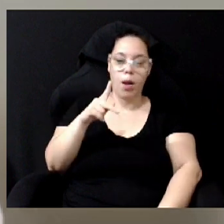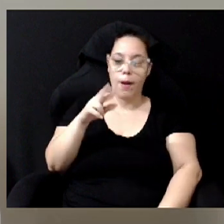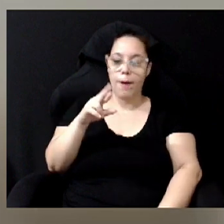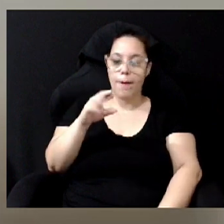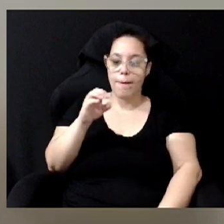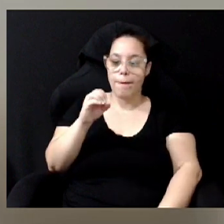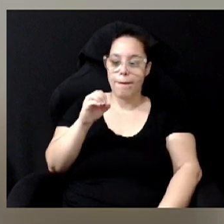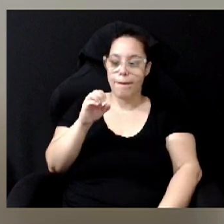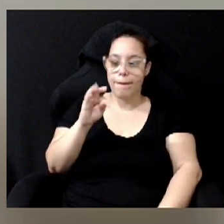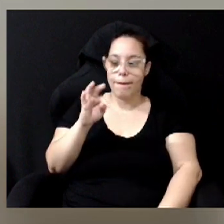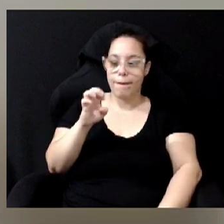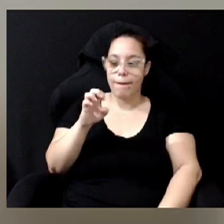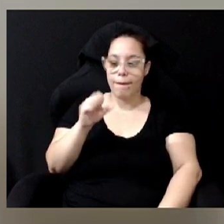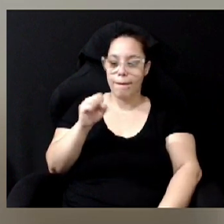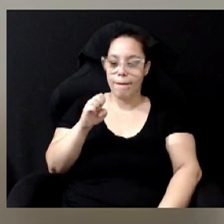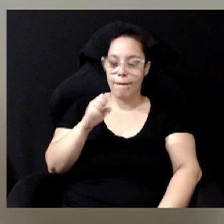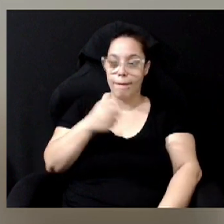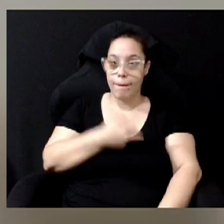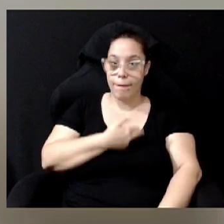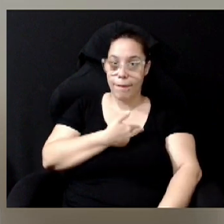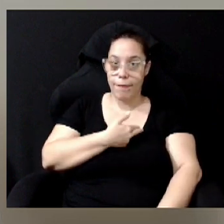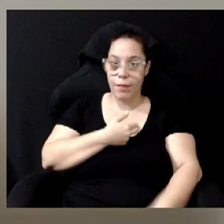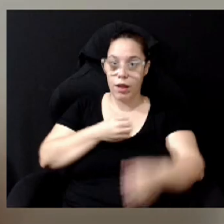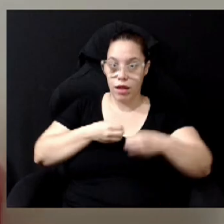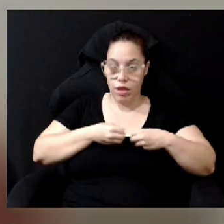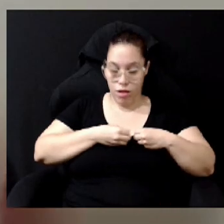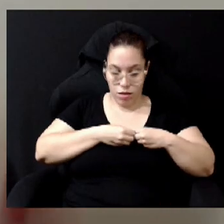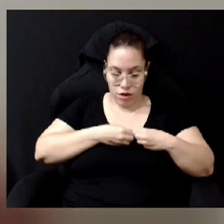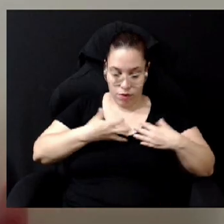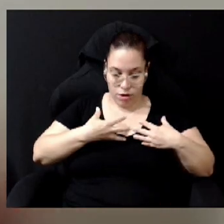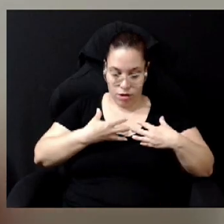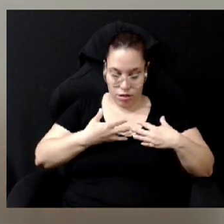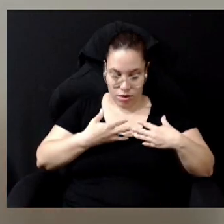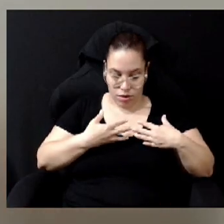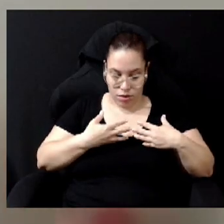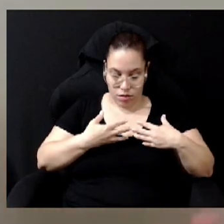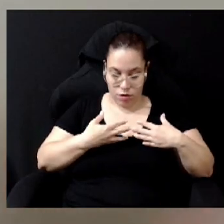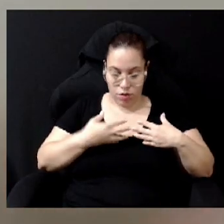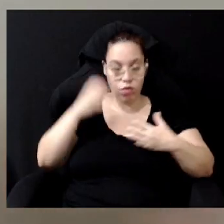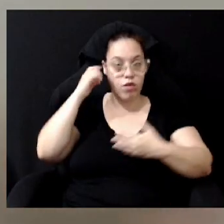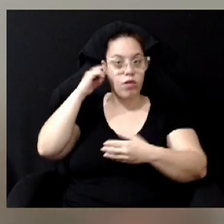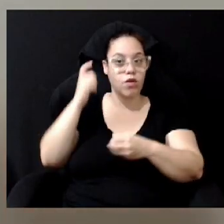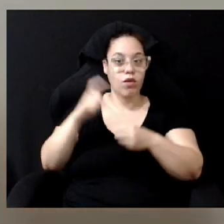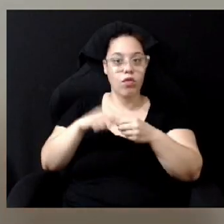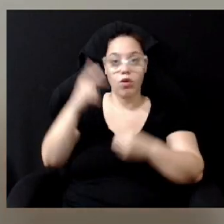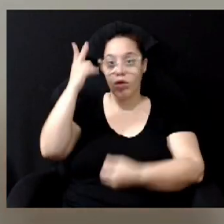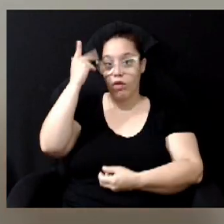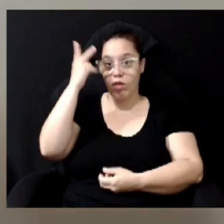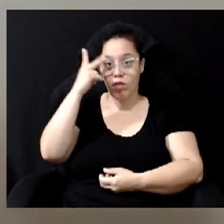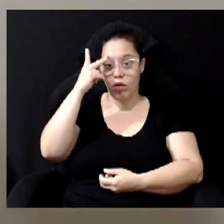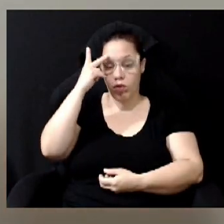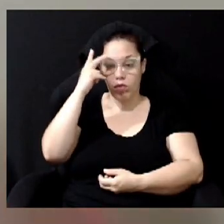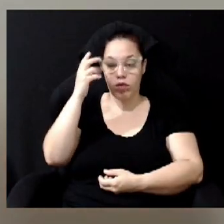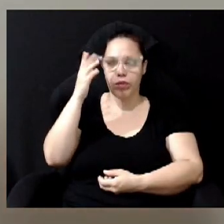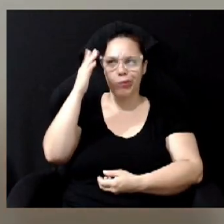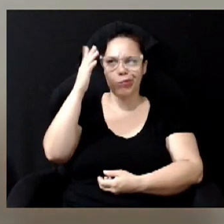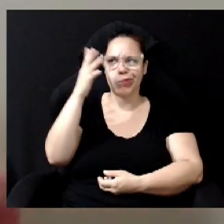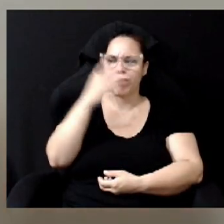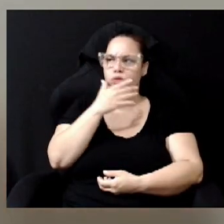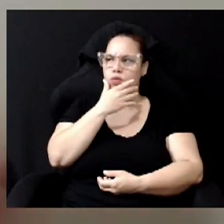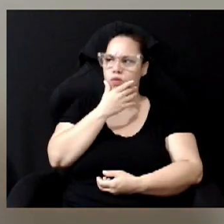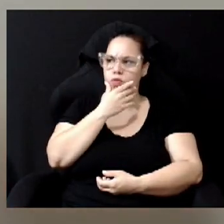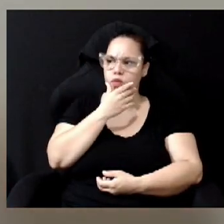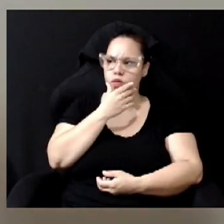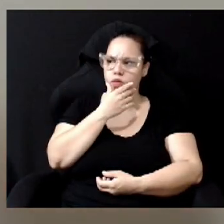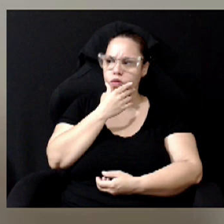aórtica, e lá é feita a liberação dessa válvula e volta a funcionar. Então, para você ter uma ideia, uma